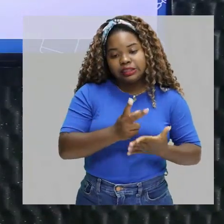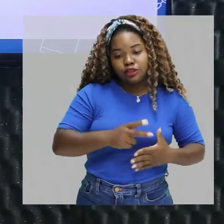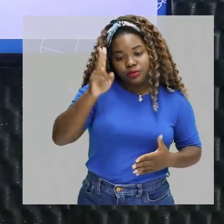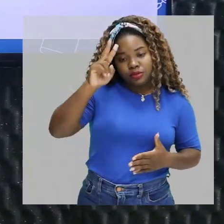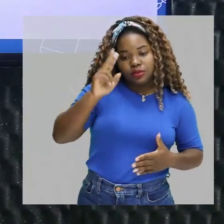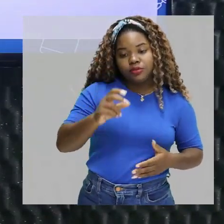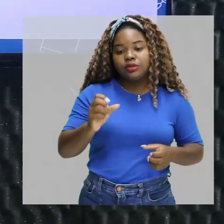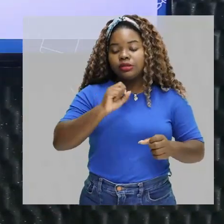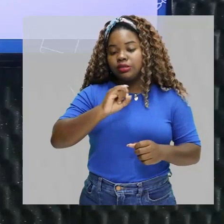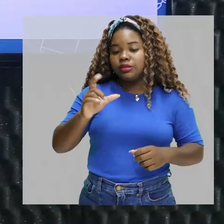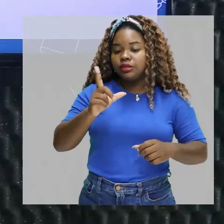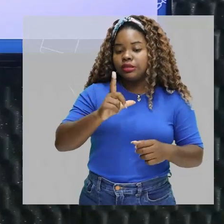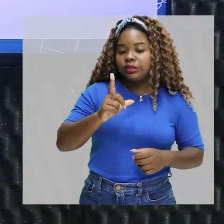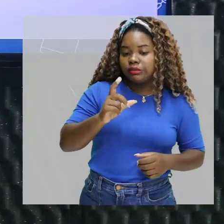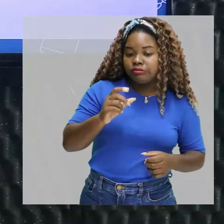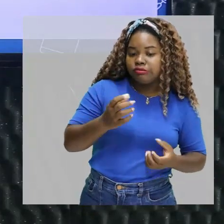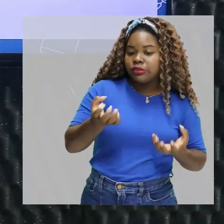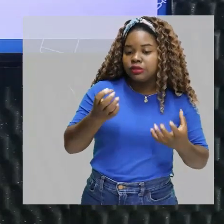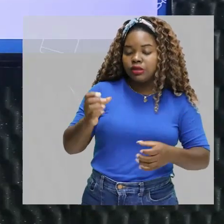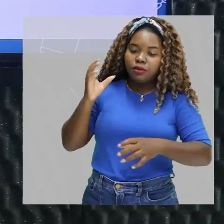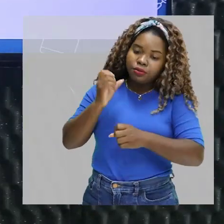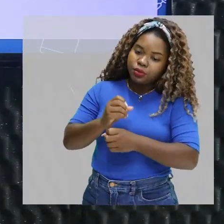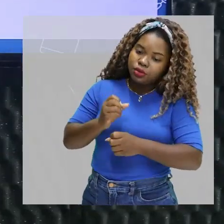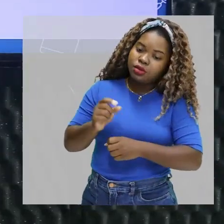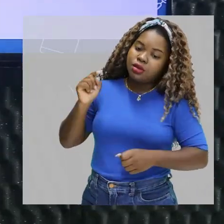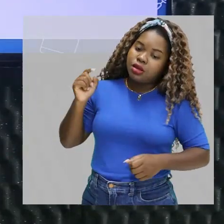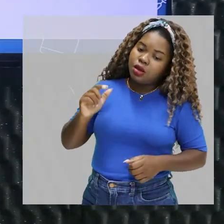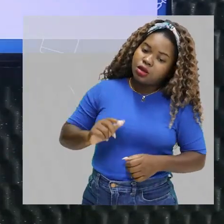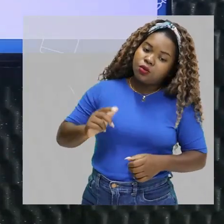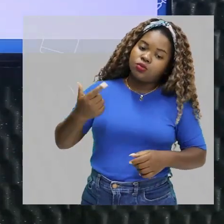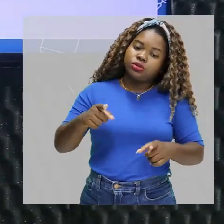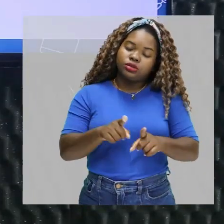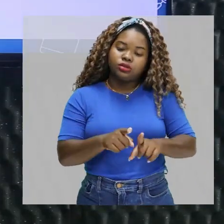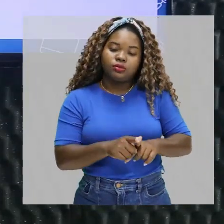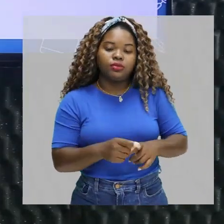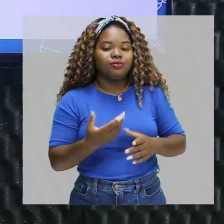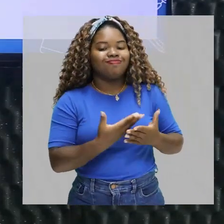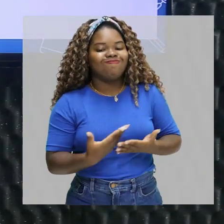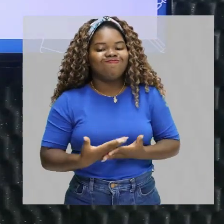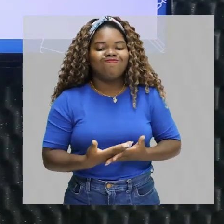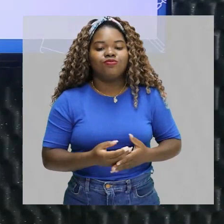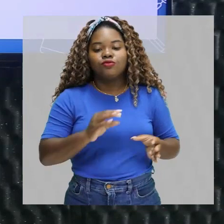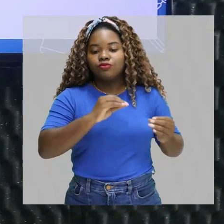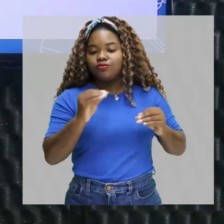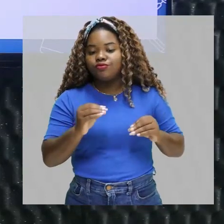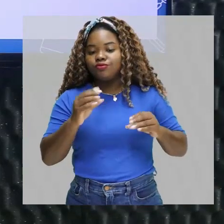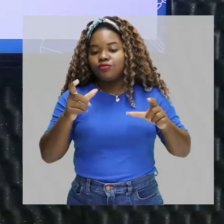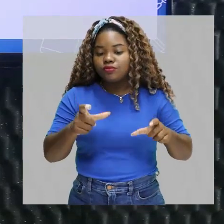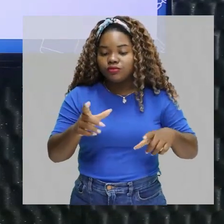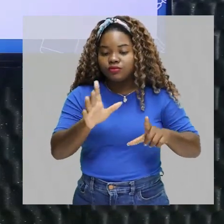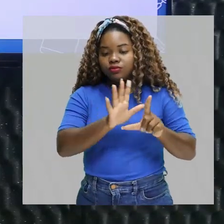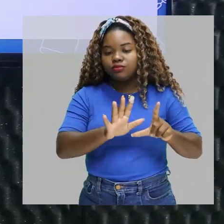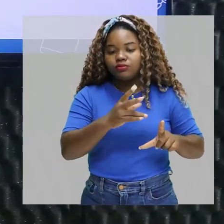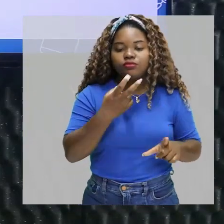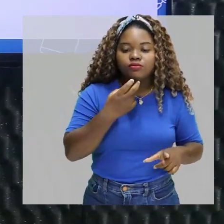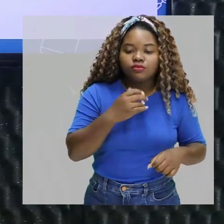quiser Rever essa aula tá certo e outras aulas tudo está disponível para ti onde na plataforma Gonçalves Dias tá